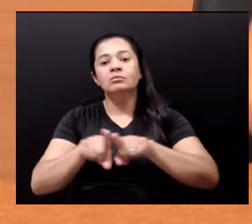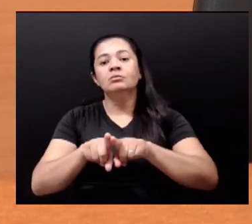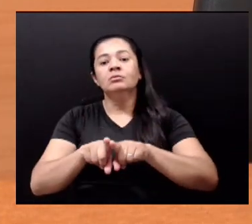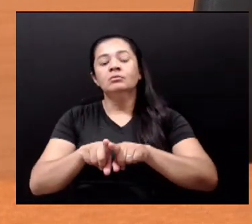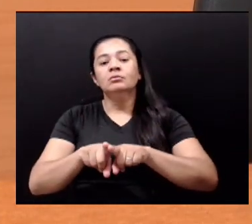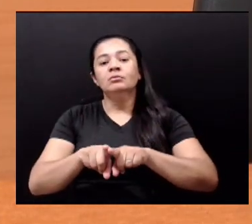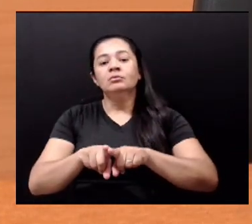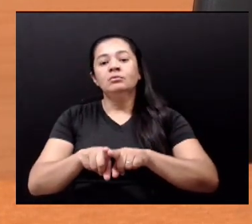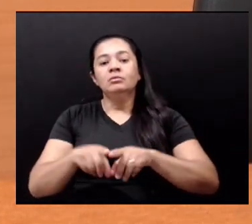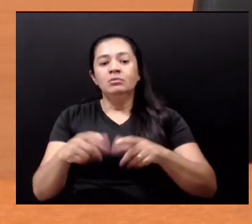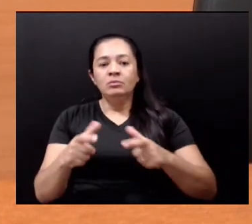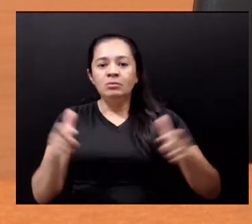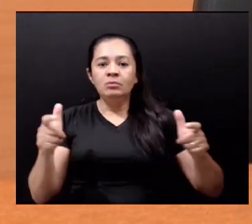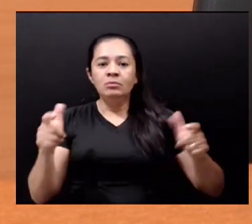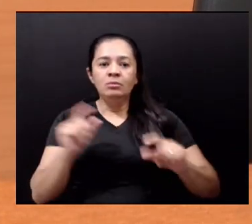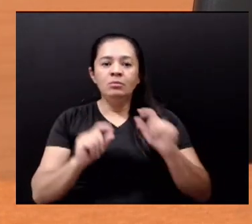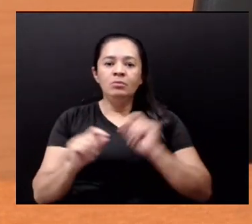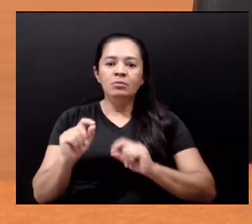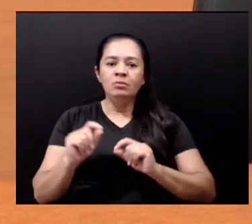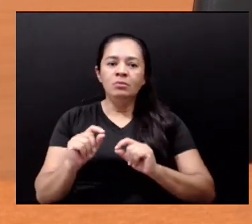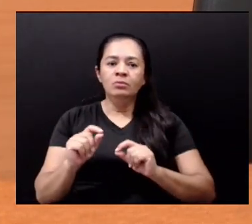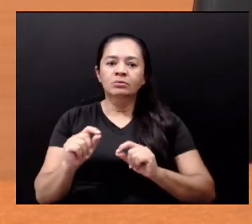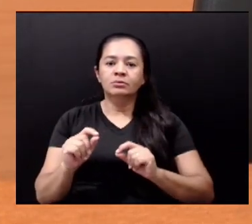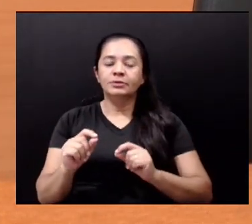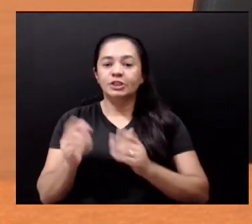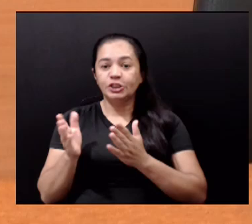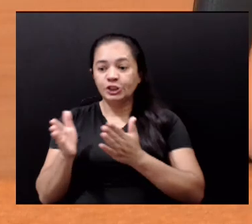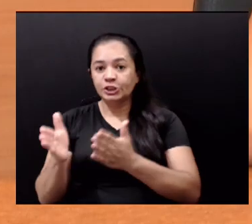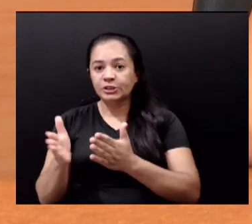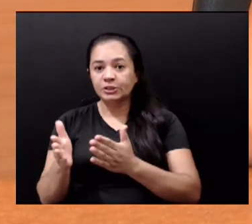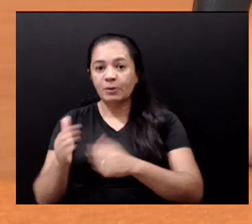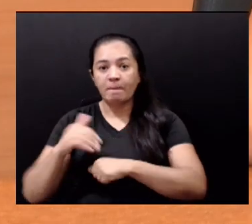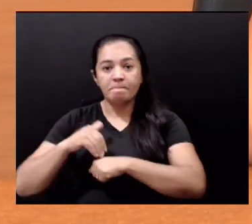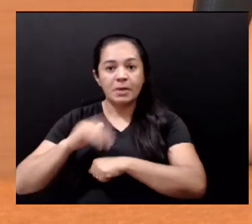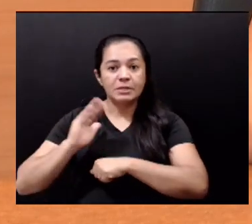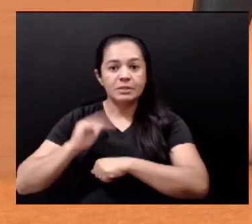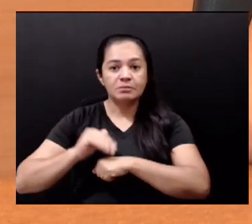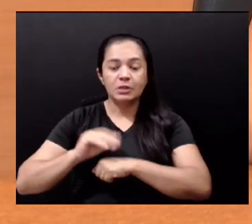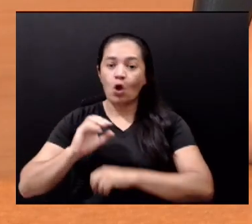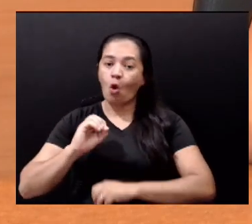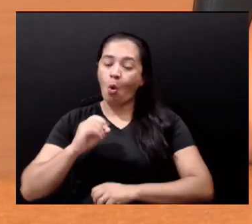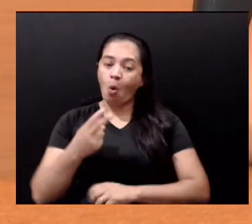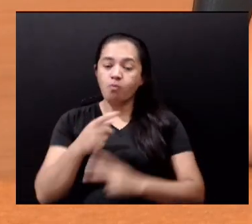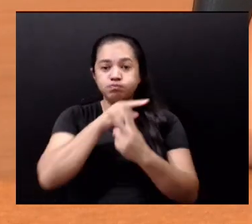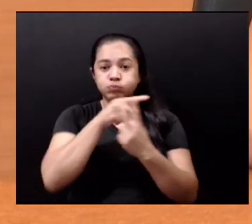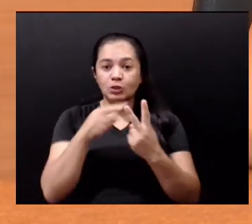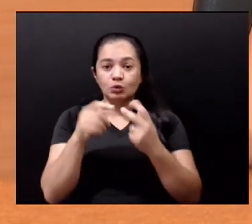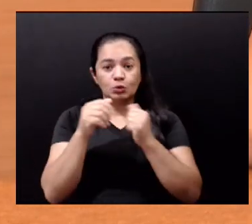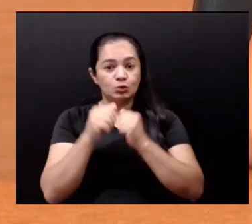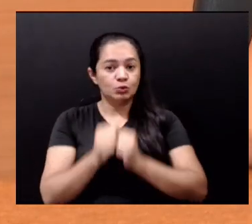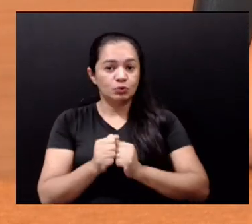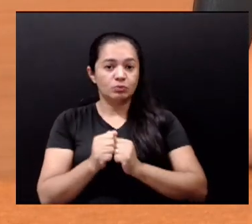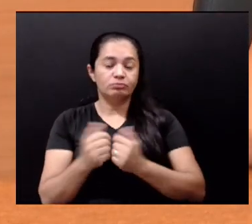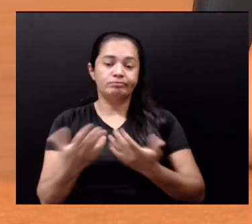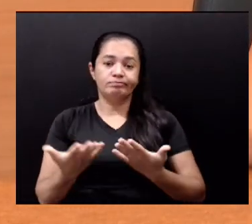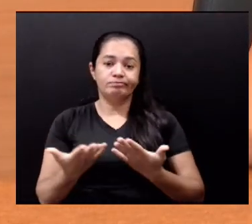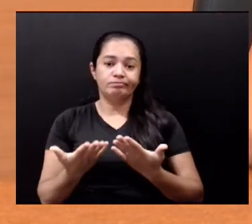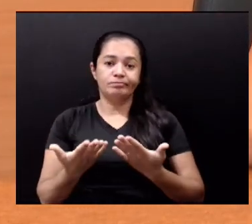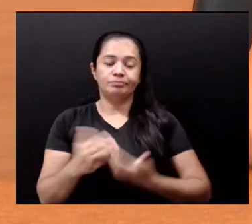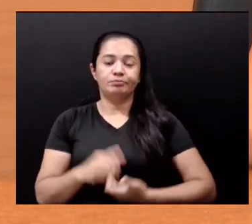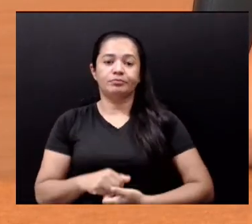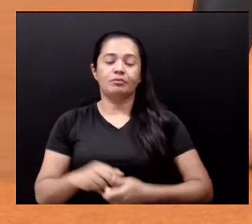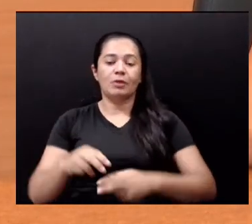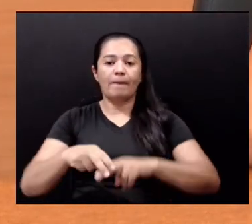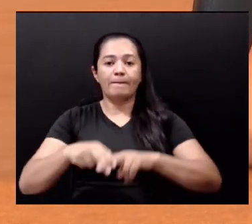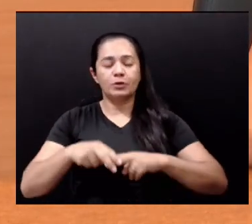da própria violência estar chegando mais, ou as duas coisas, né? Então, a gente sempre faz essa